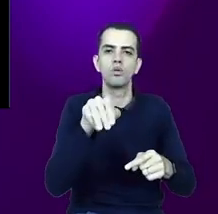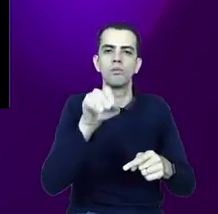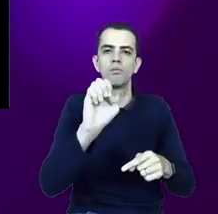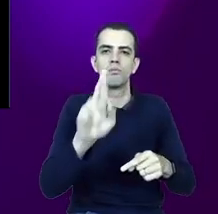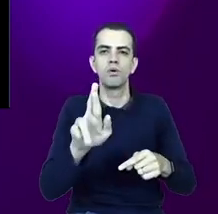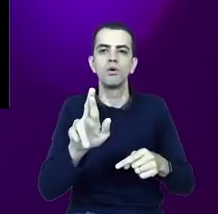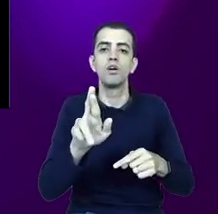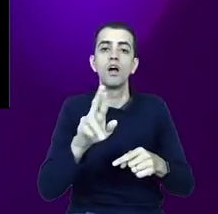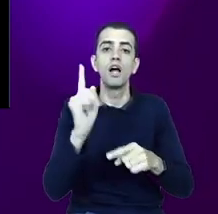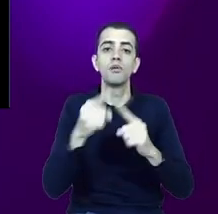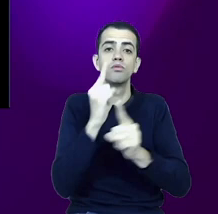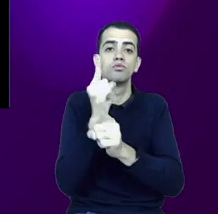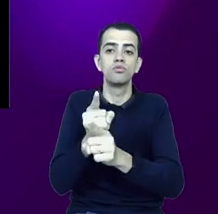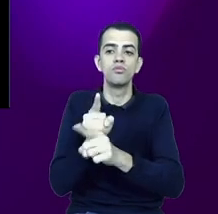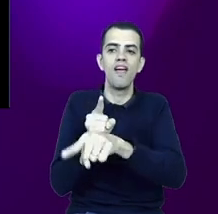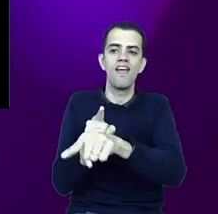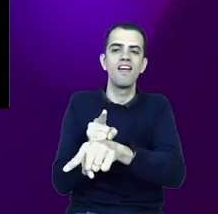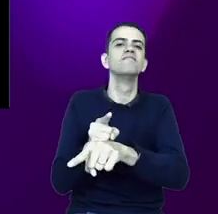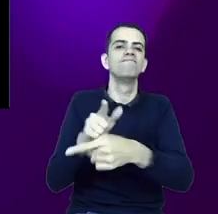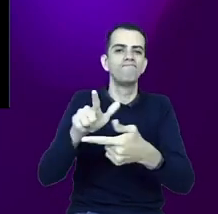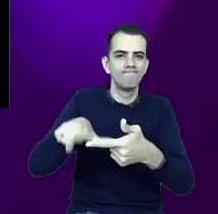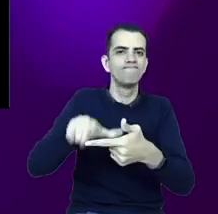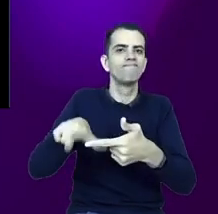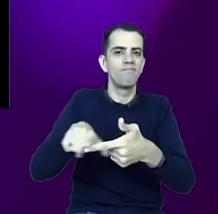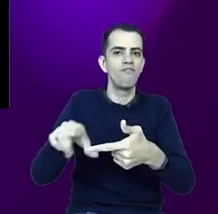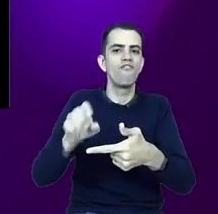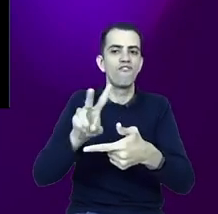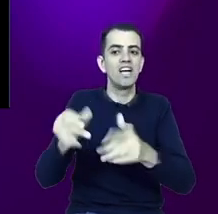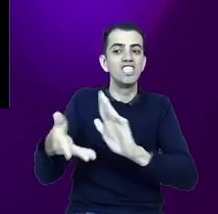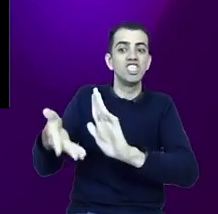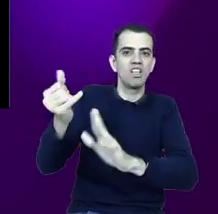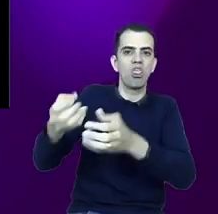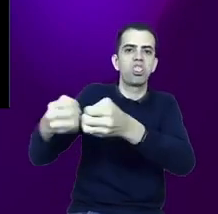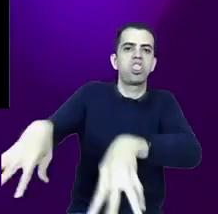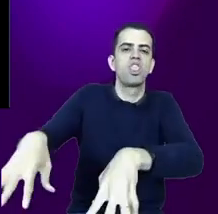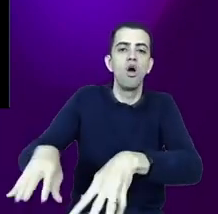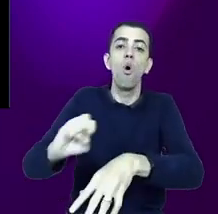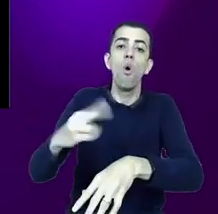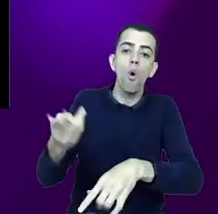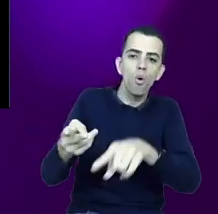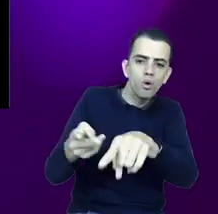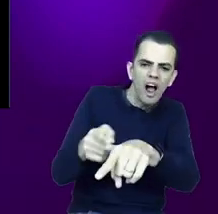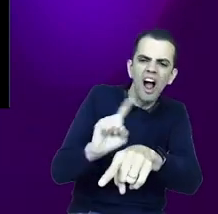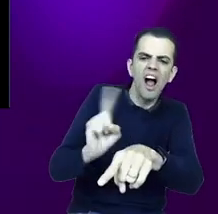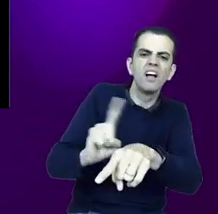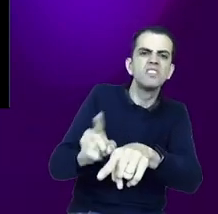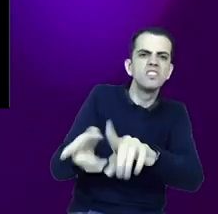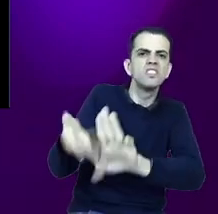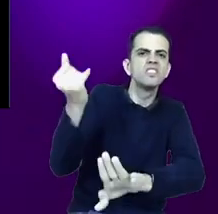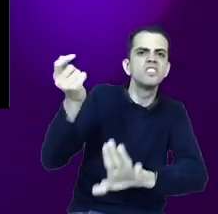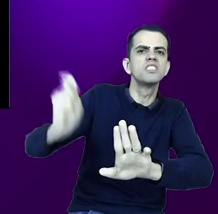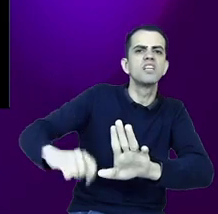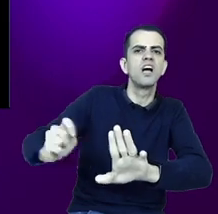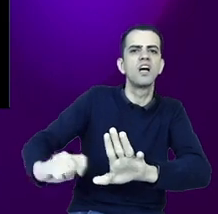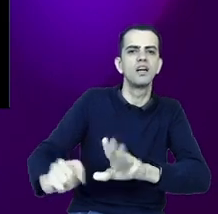é funcional aqui e ser capaz de remover lesões intrínsecas mesmo dentro de um tecido tão